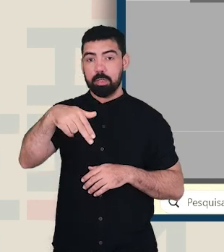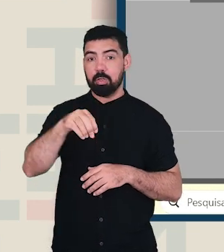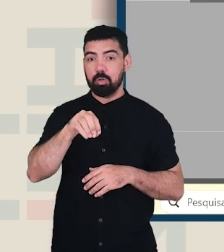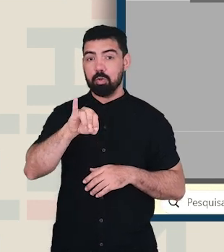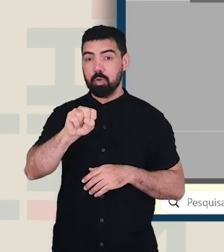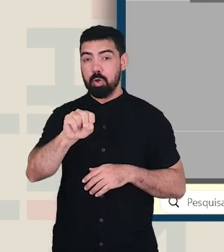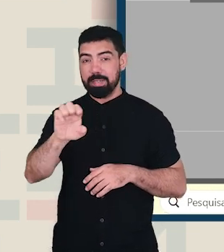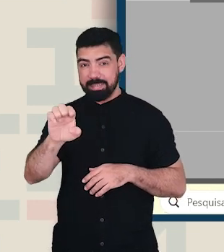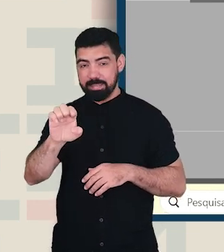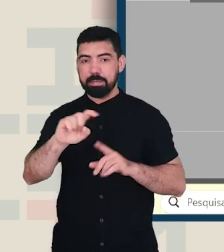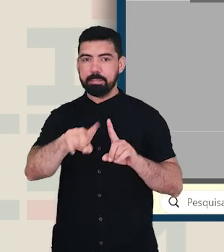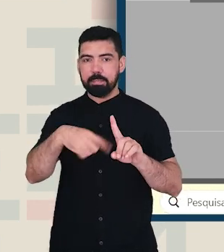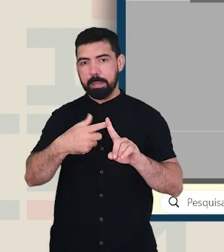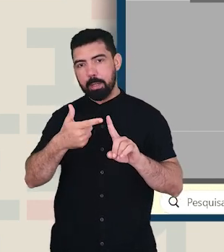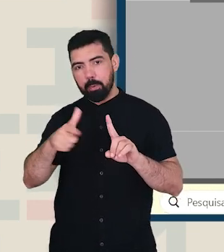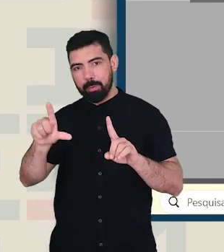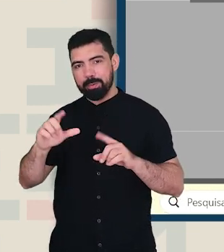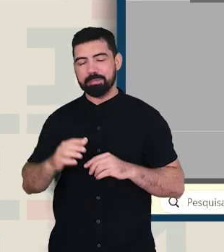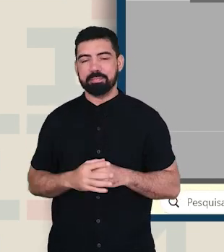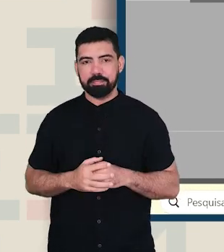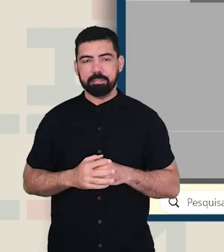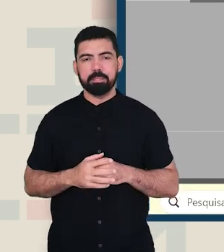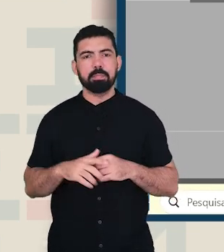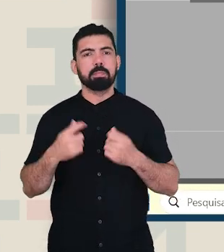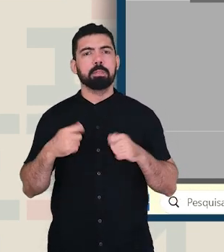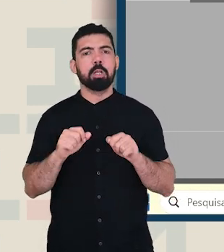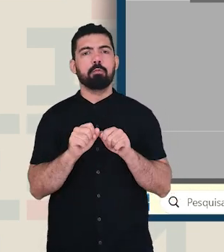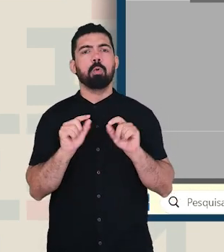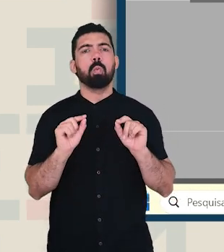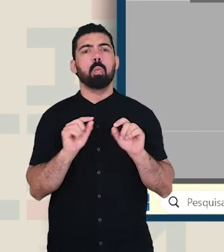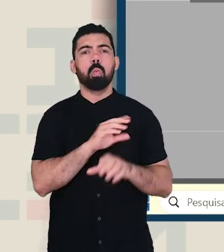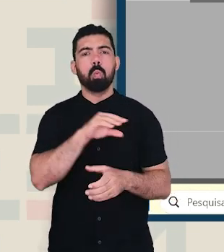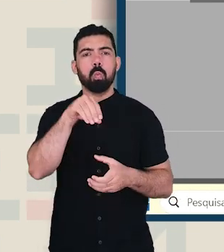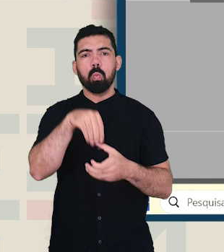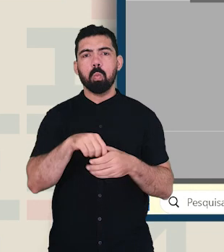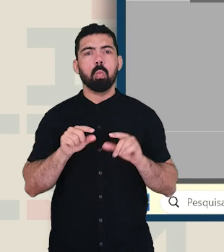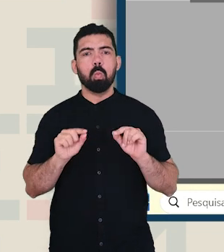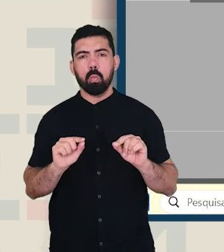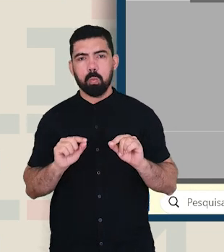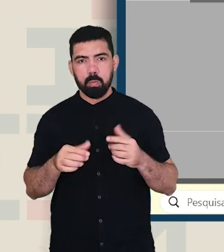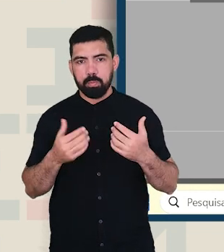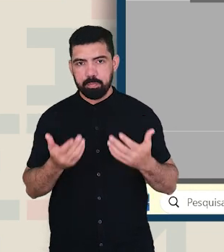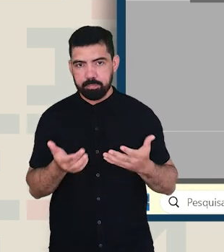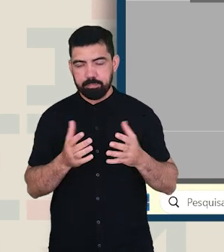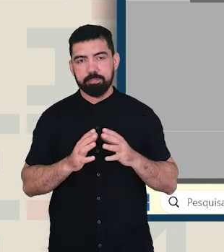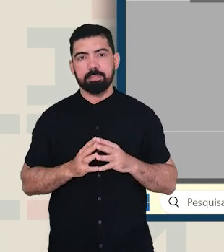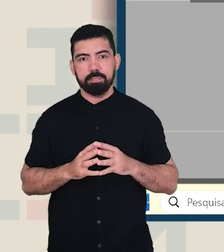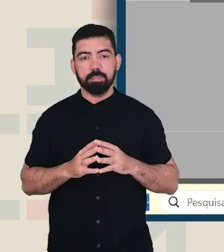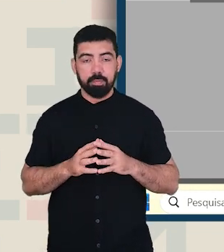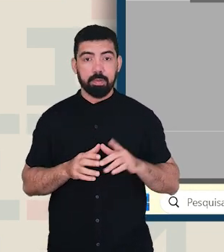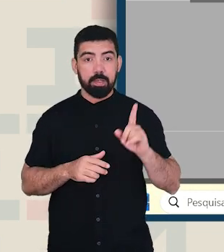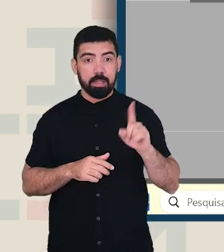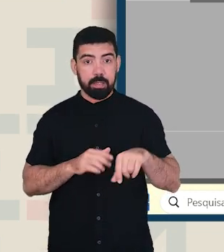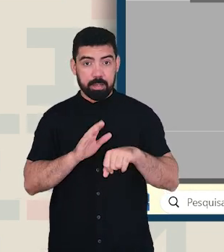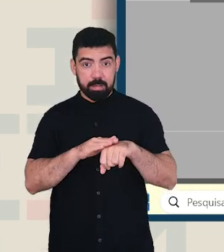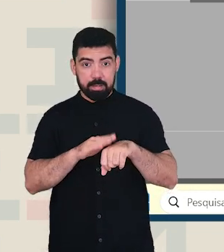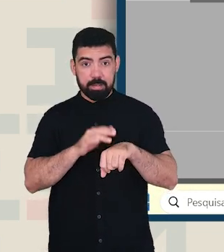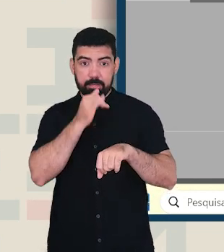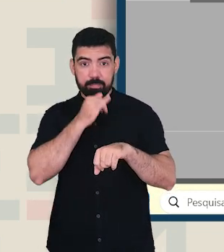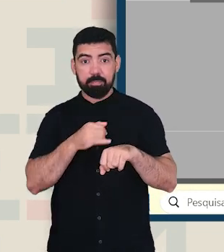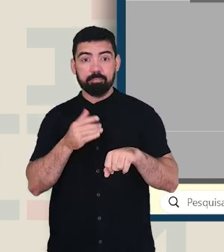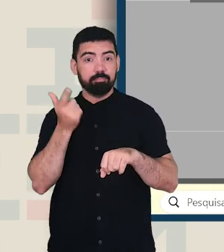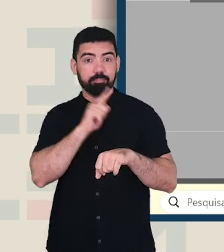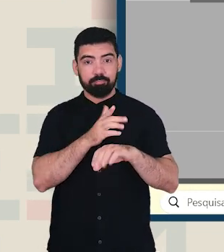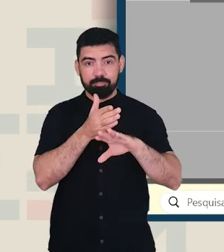mais. O que a gente tem que fazer aqui, basicamente, é chegar no